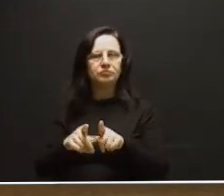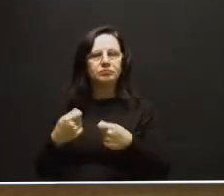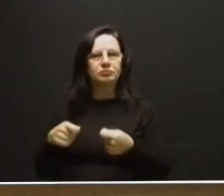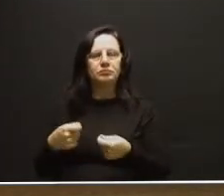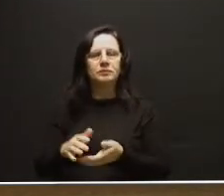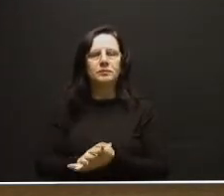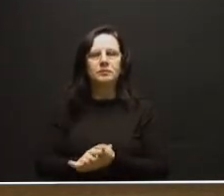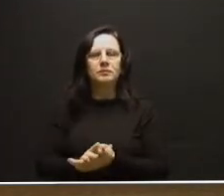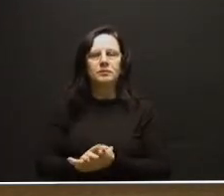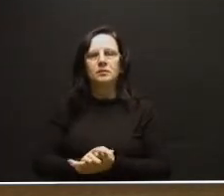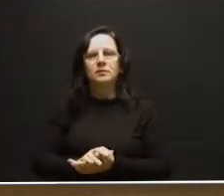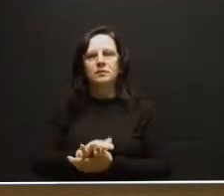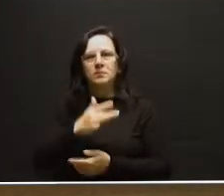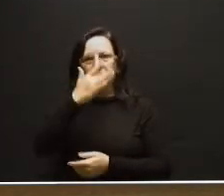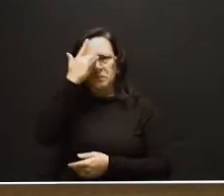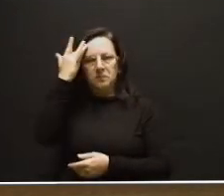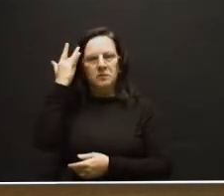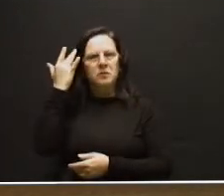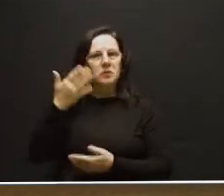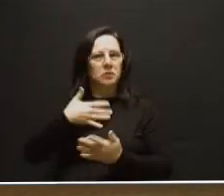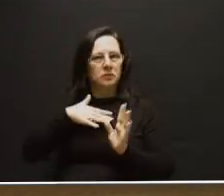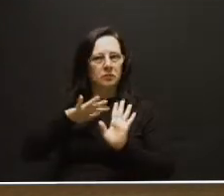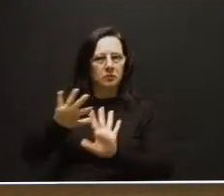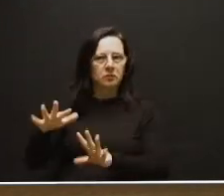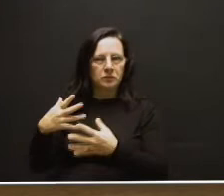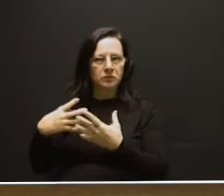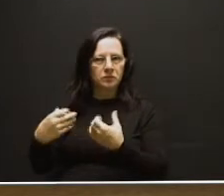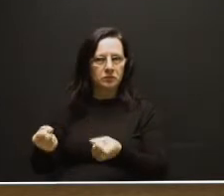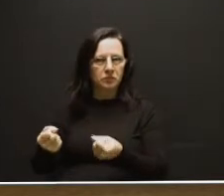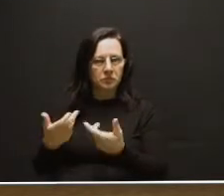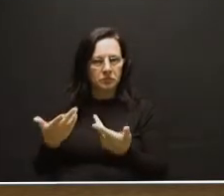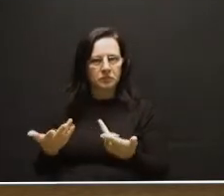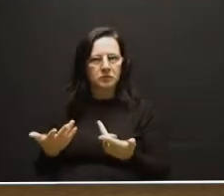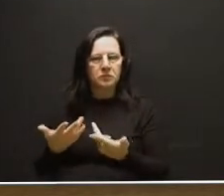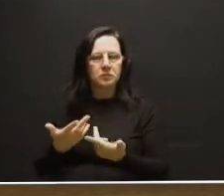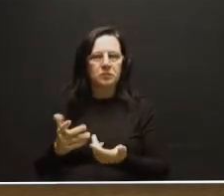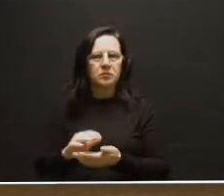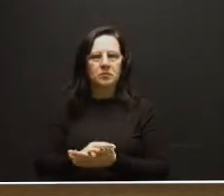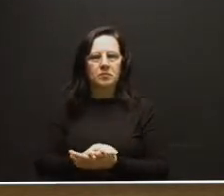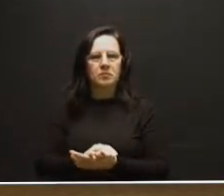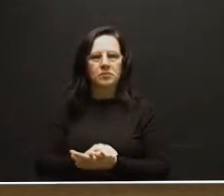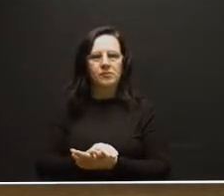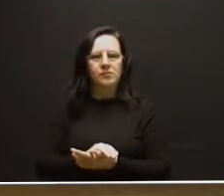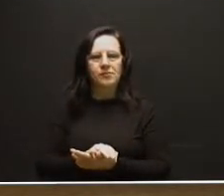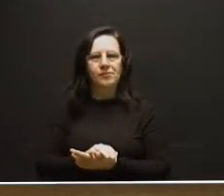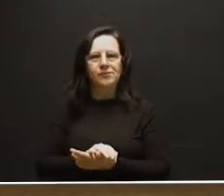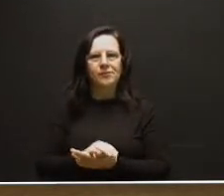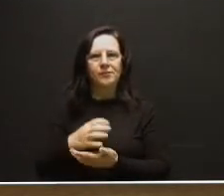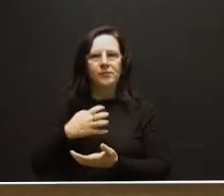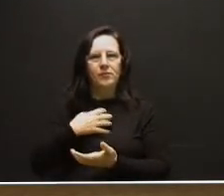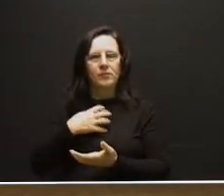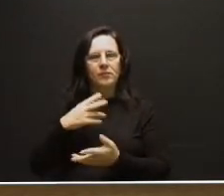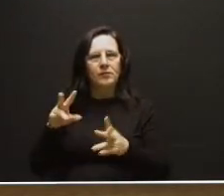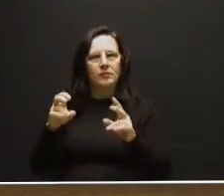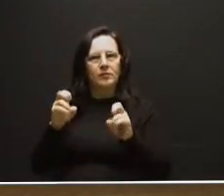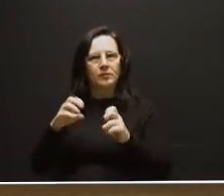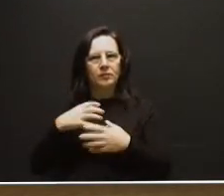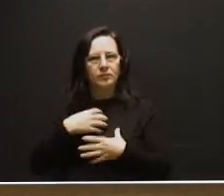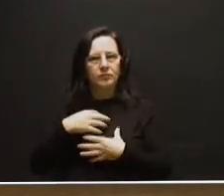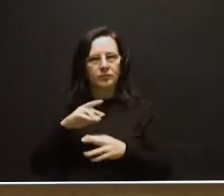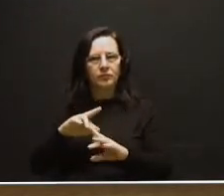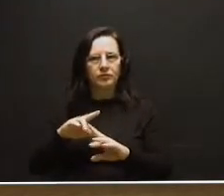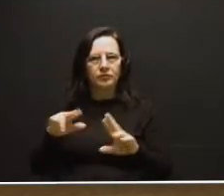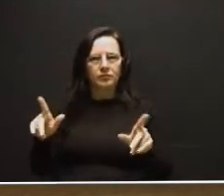gestor ele olha para os critico uma forma diferente a grande maioria dos gestores